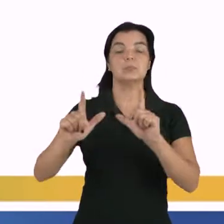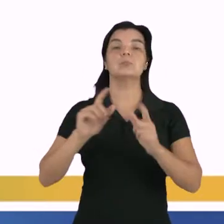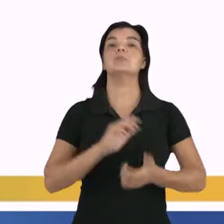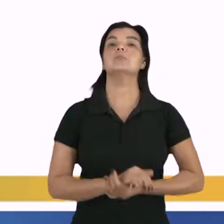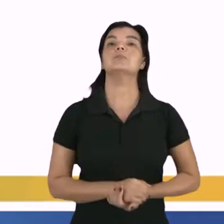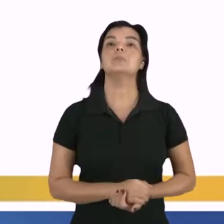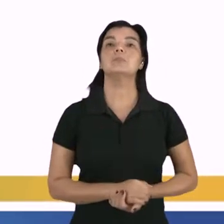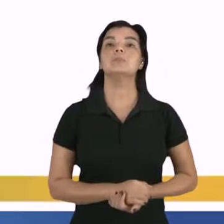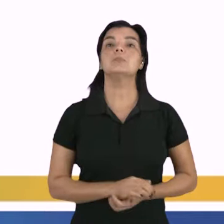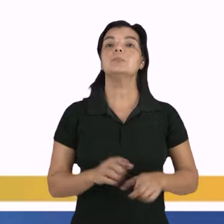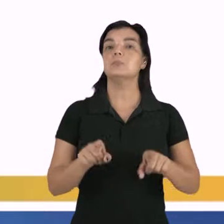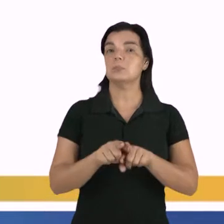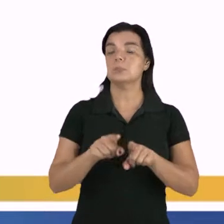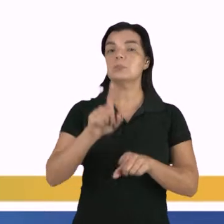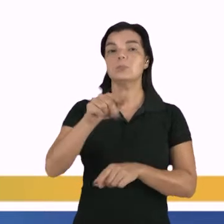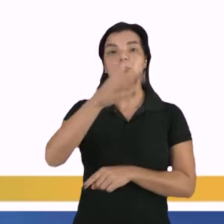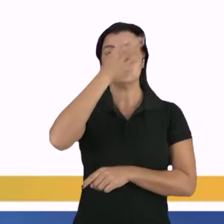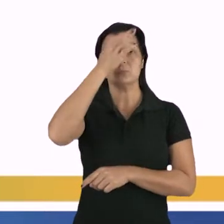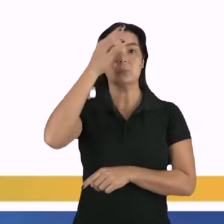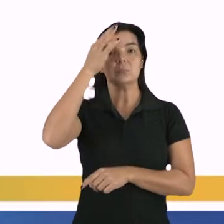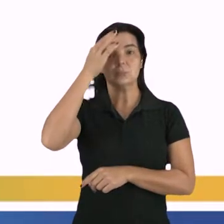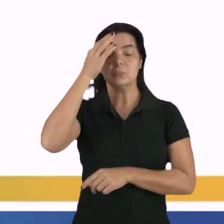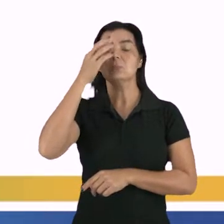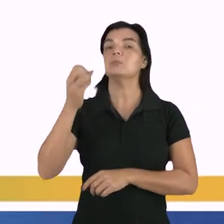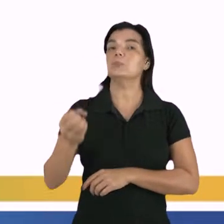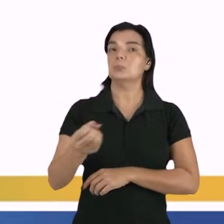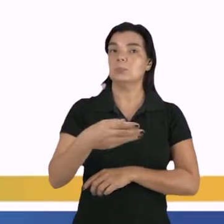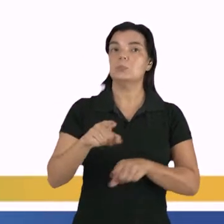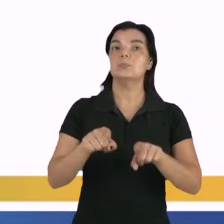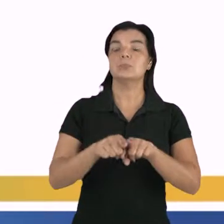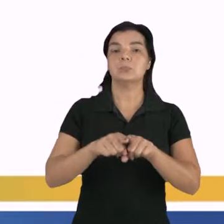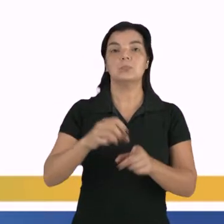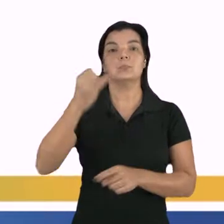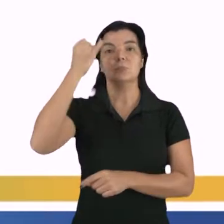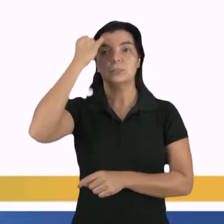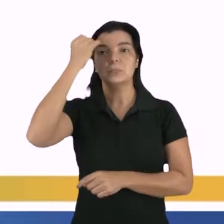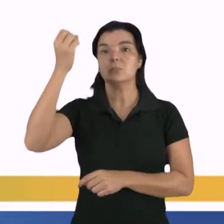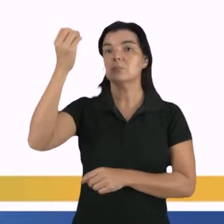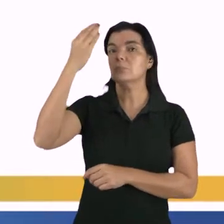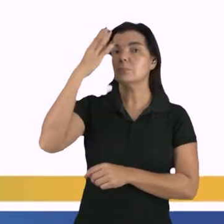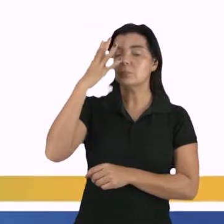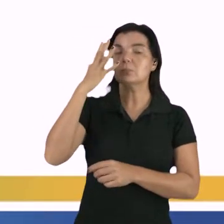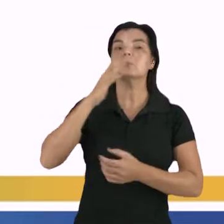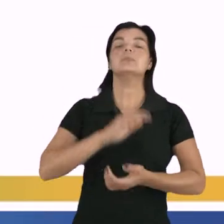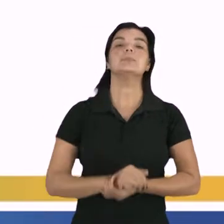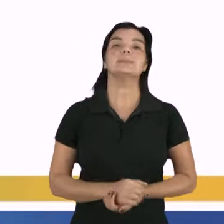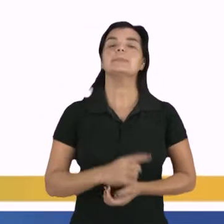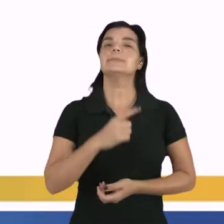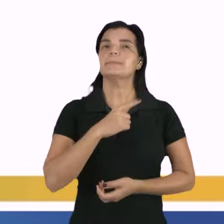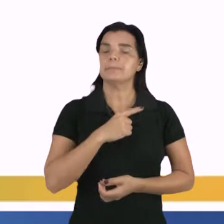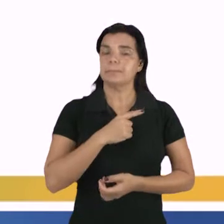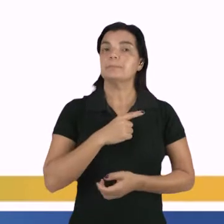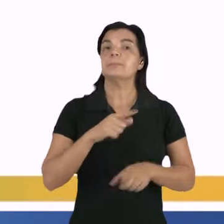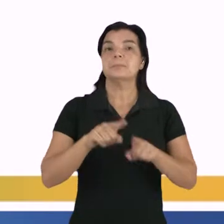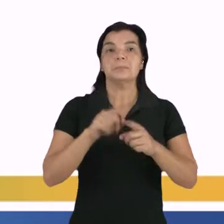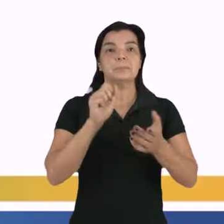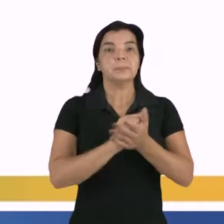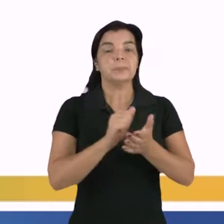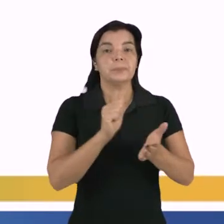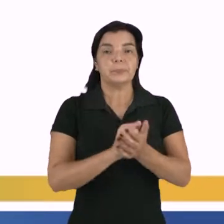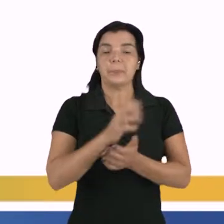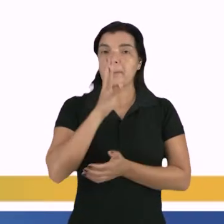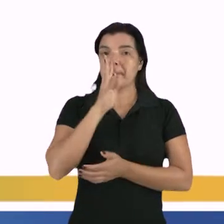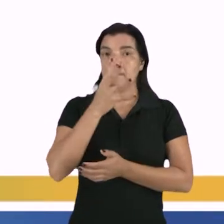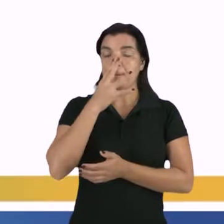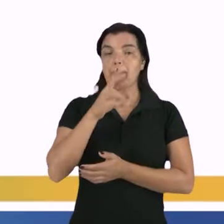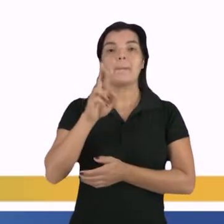o Immanuel Kant, ele é um filósofo moderno, ele foi iluminista, né? E ele tem uma obra onde, na